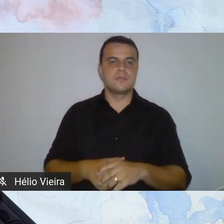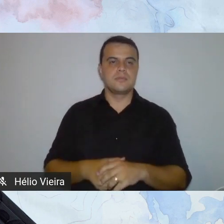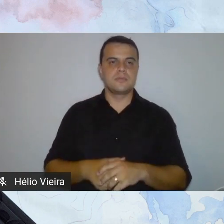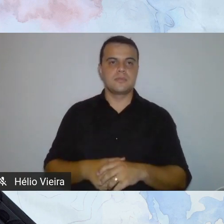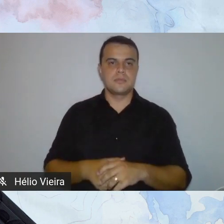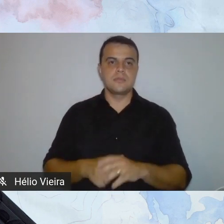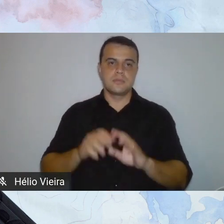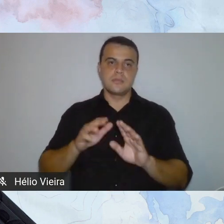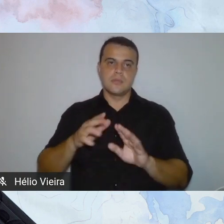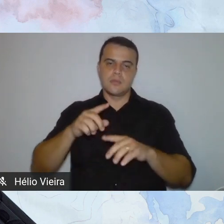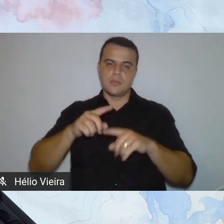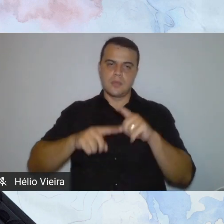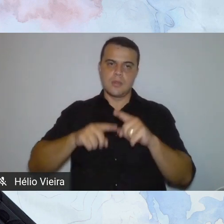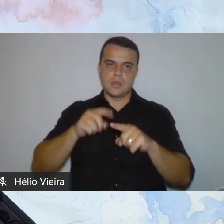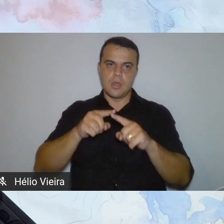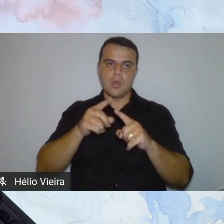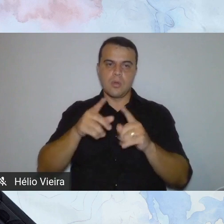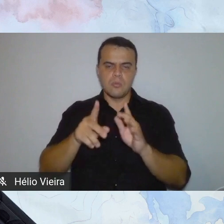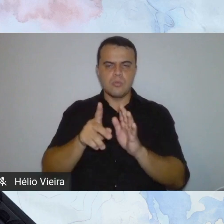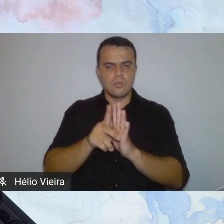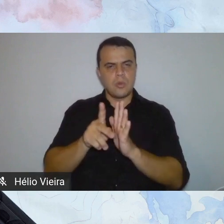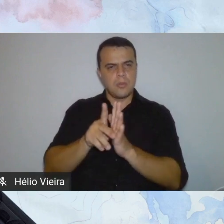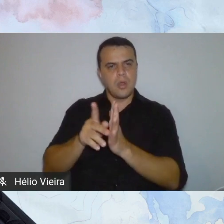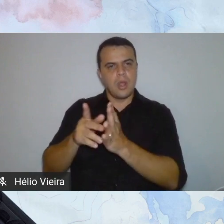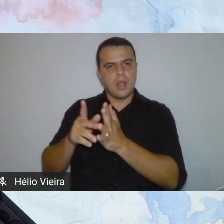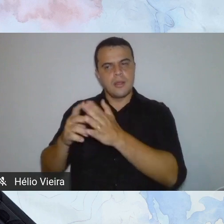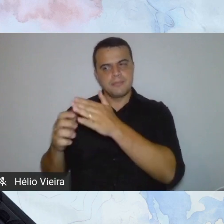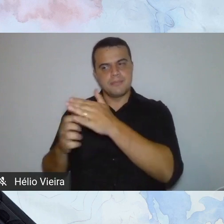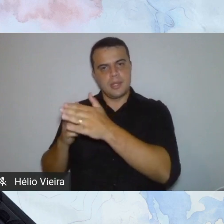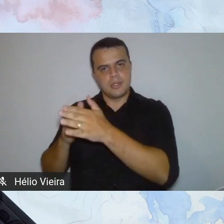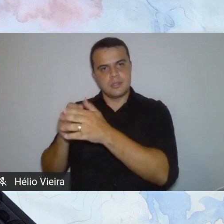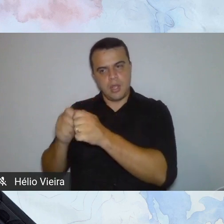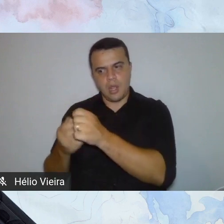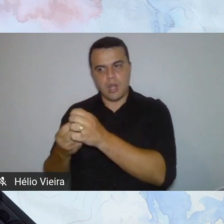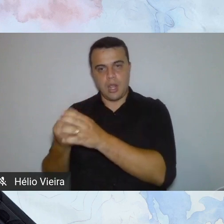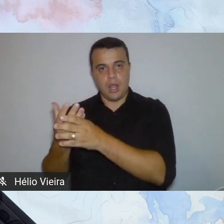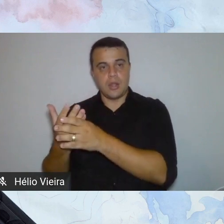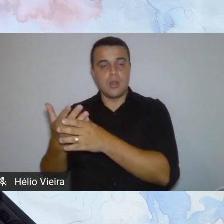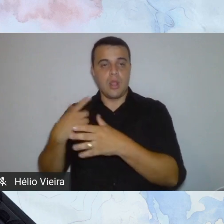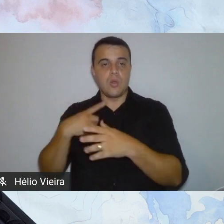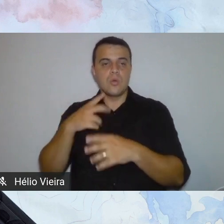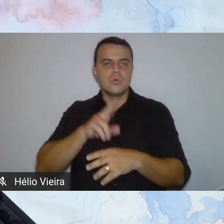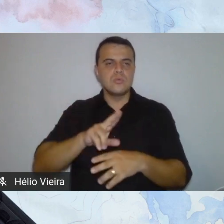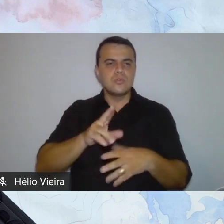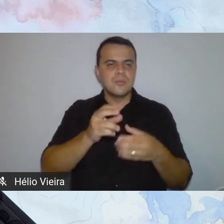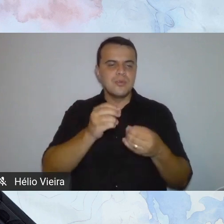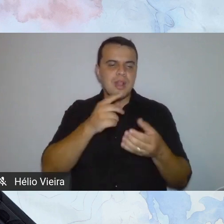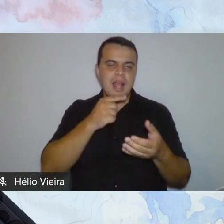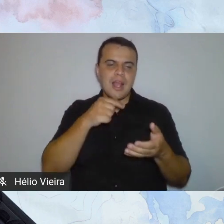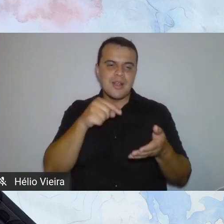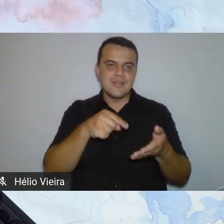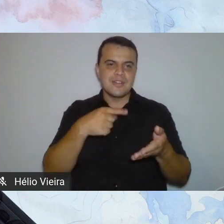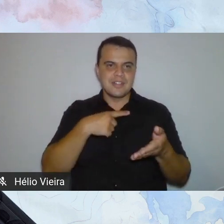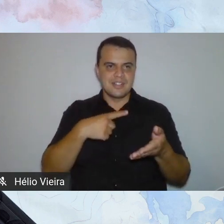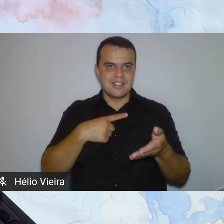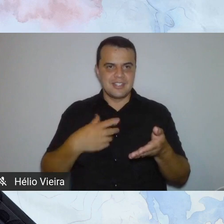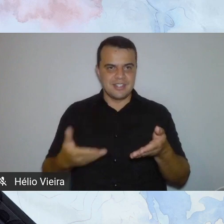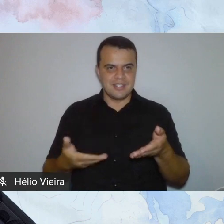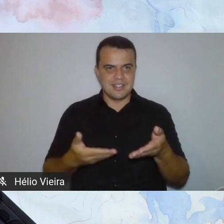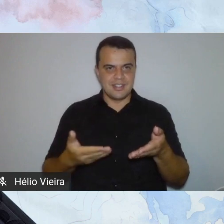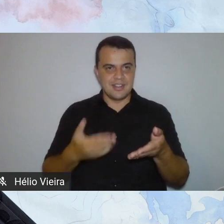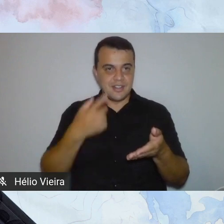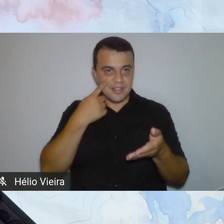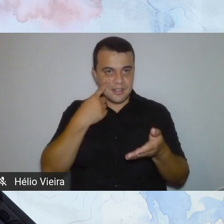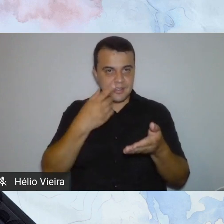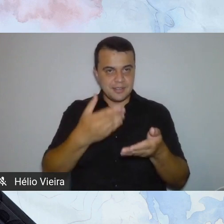mas é um material bem sintético. E eu tenho essa outra que eu usei horrores, inclusive, ela tá até molhadinha, tadinha. Ó,